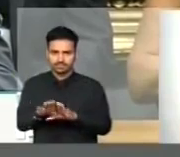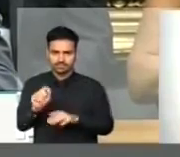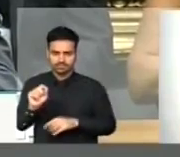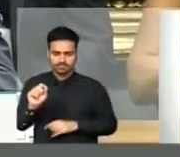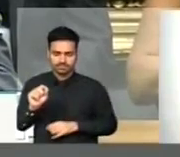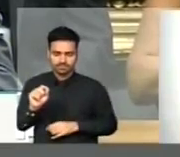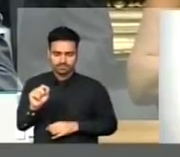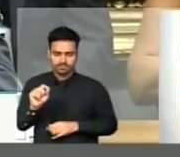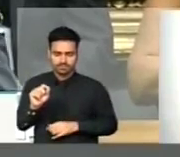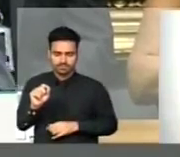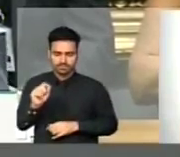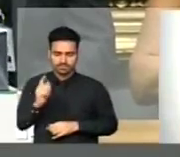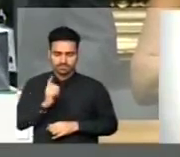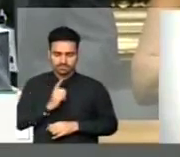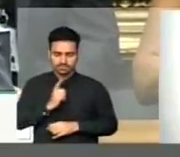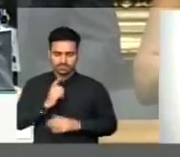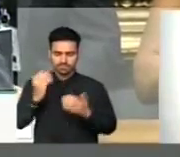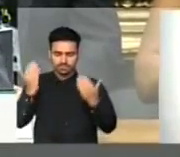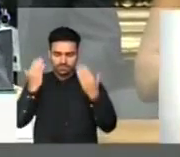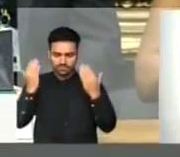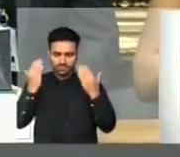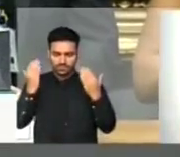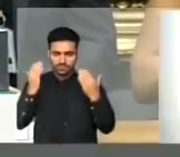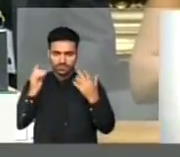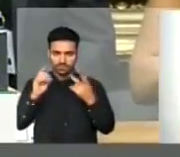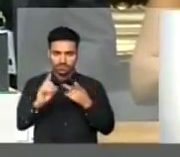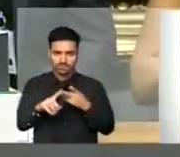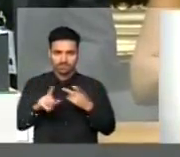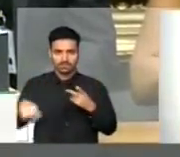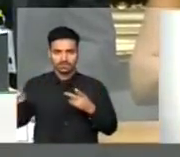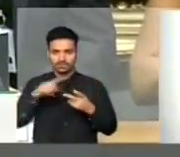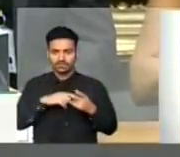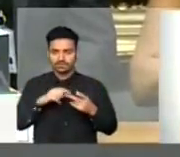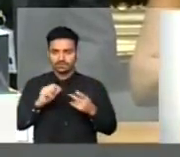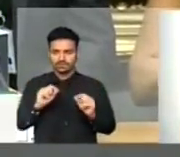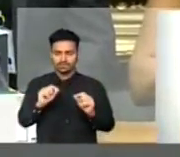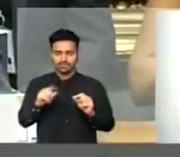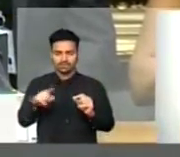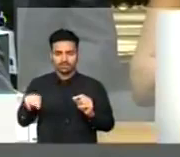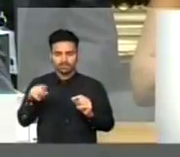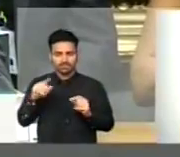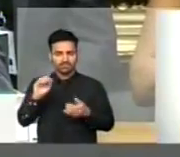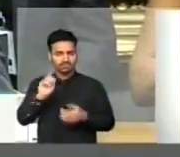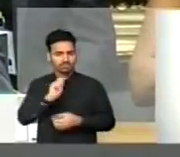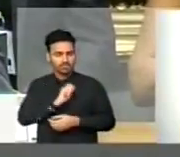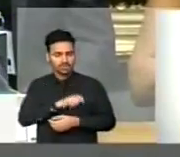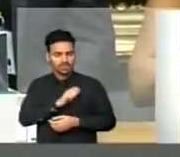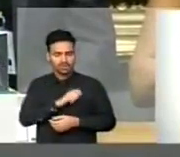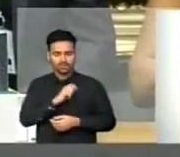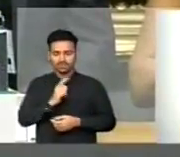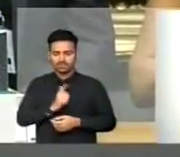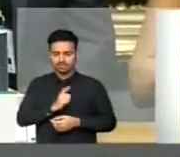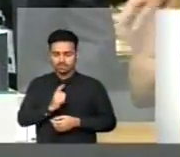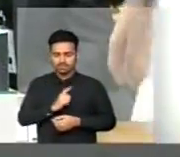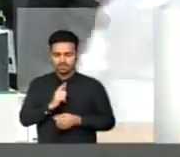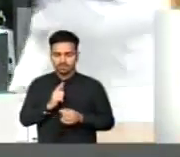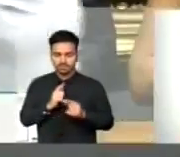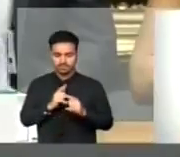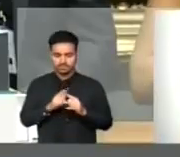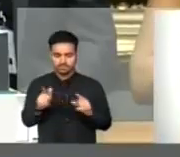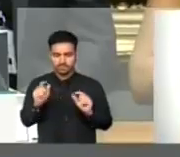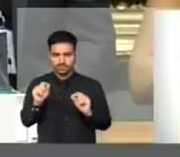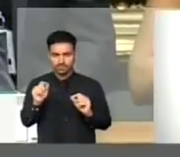denunciada e há indícios da má-fé e da conduta comissiva ou omissiva, mas